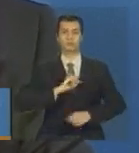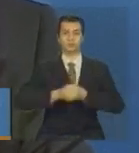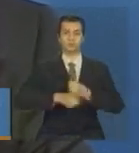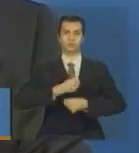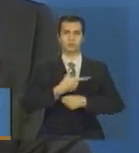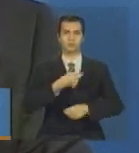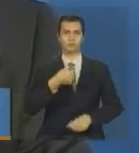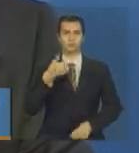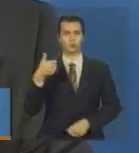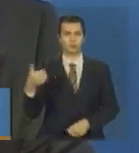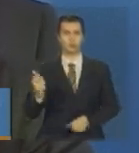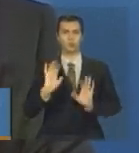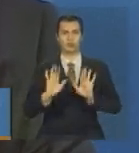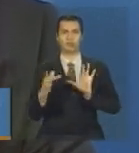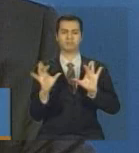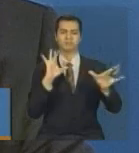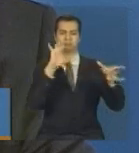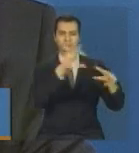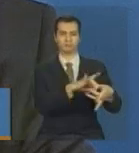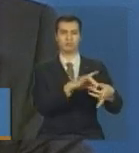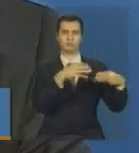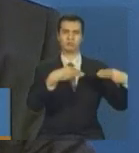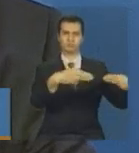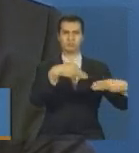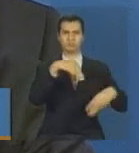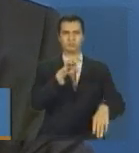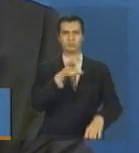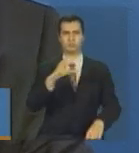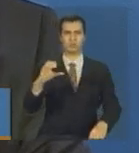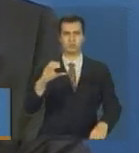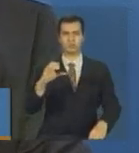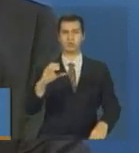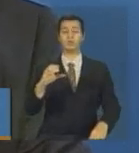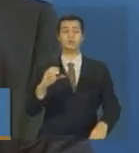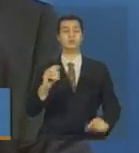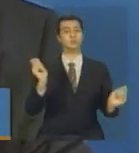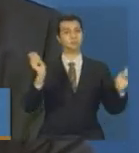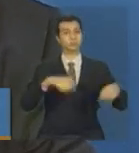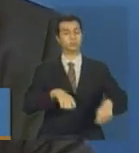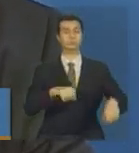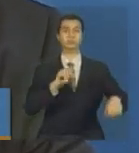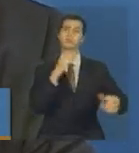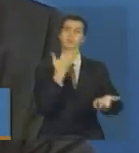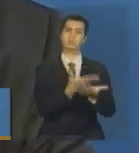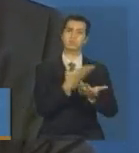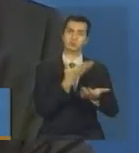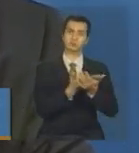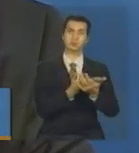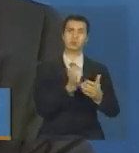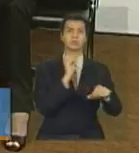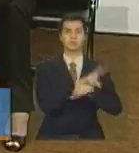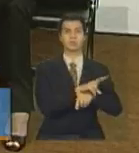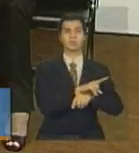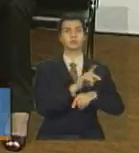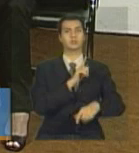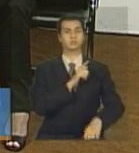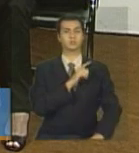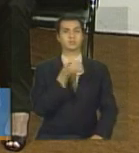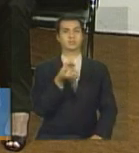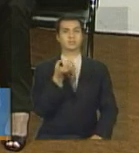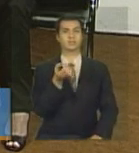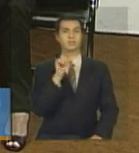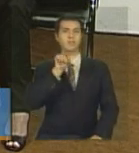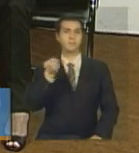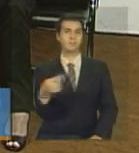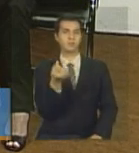do MEC para que, para este público que nós estamos falando aqui, pudéssemos destinar 60 mil vagas, né, Nilva? 60